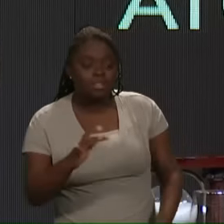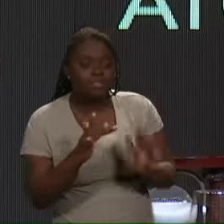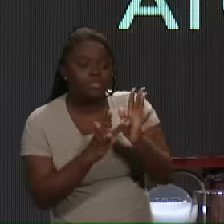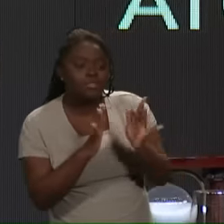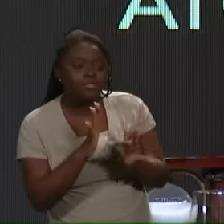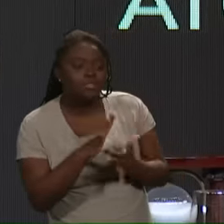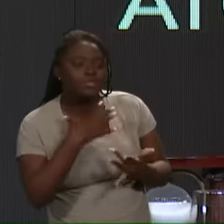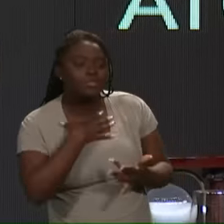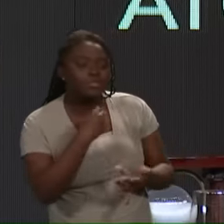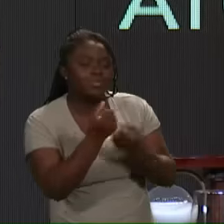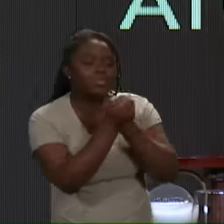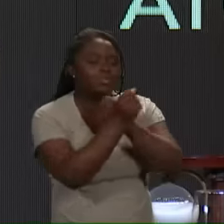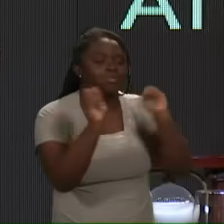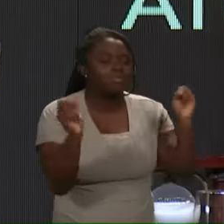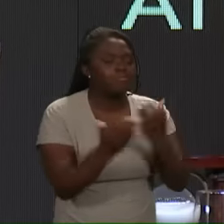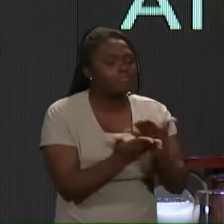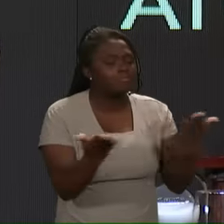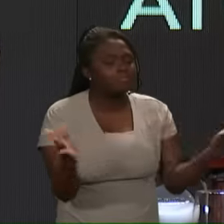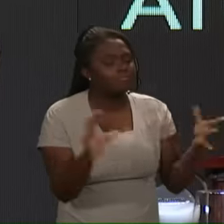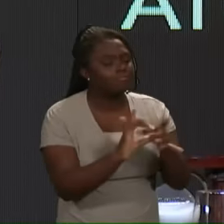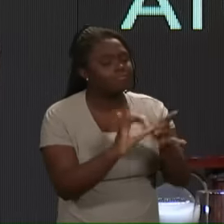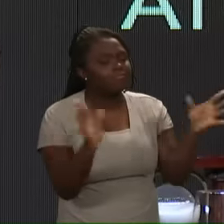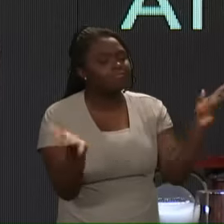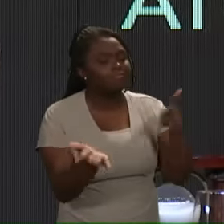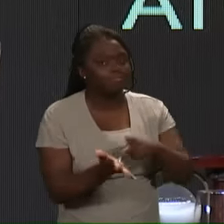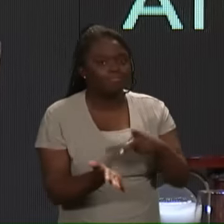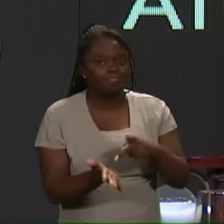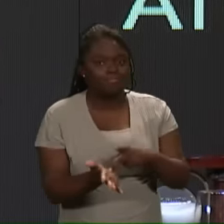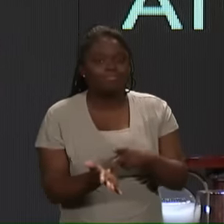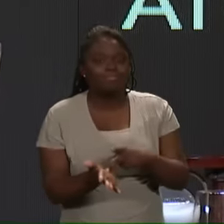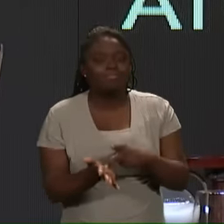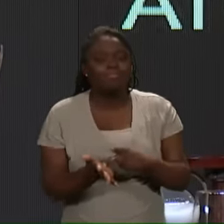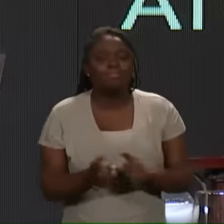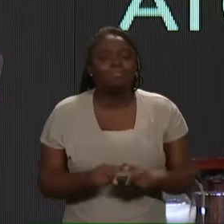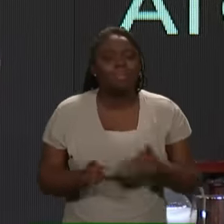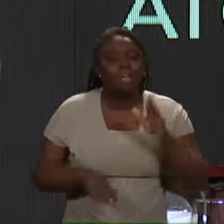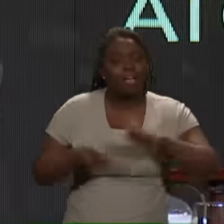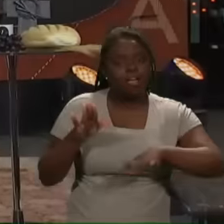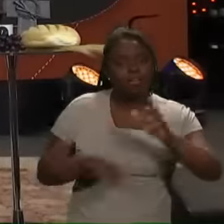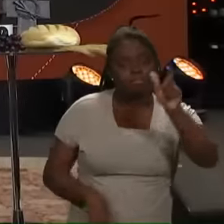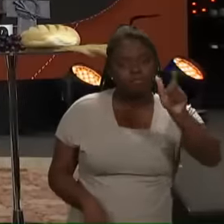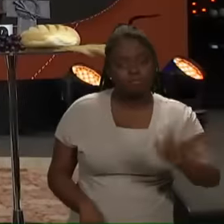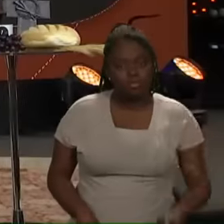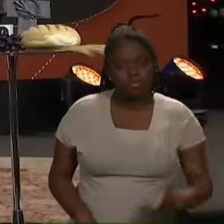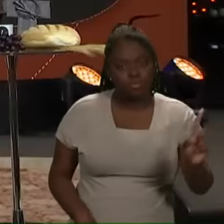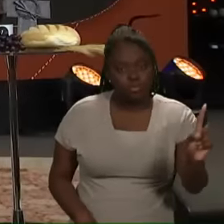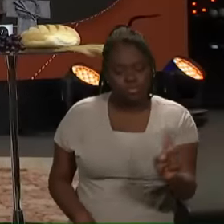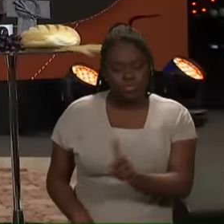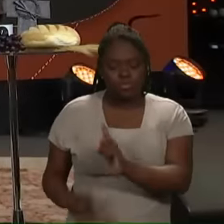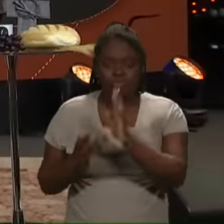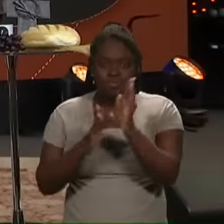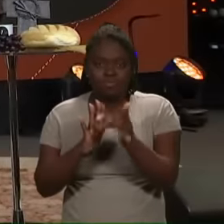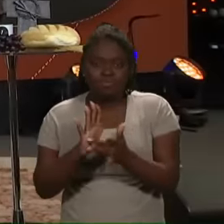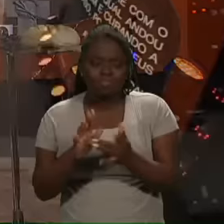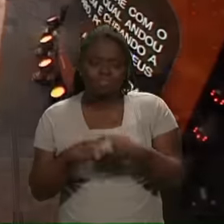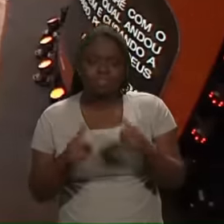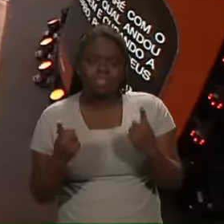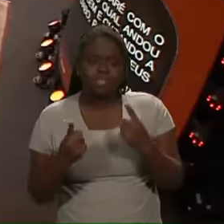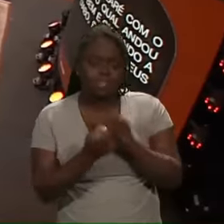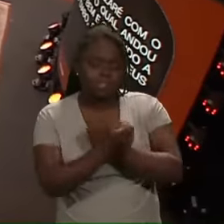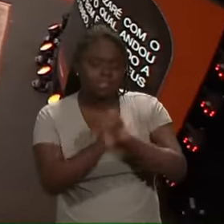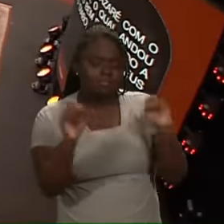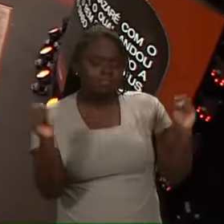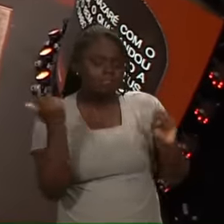ele diz, verdadeiramente sereis livres. Mas muitas vezes a pessoa vem para Jesus, mas ela não consegue se